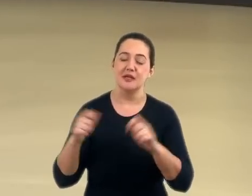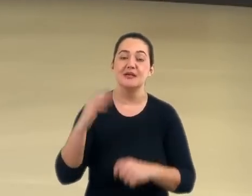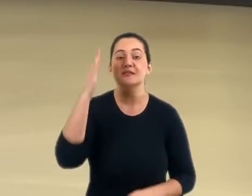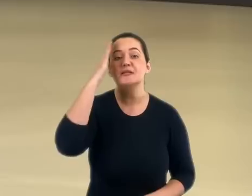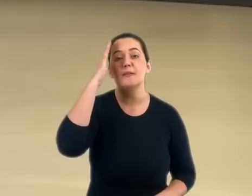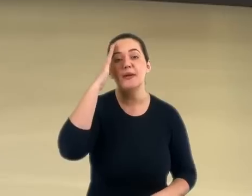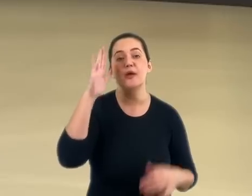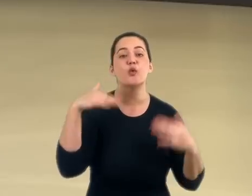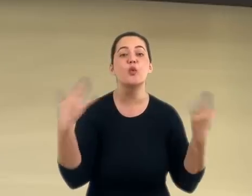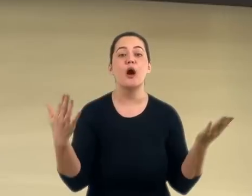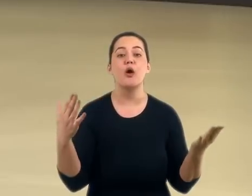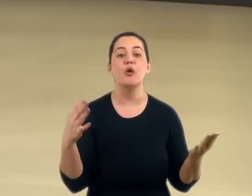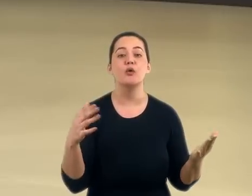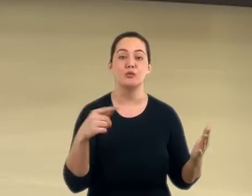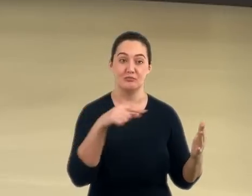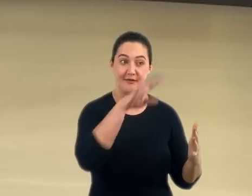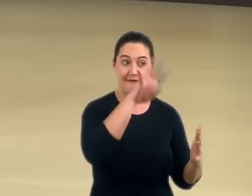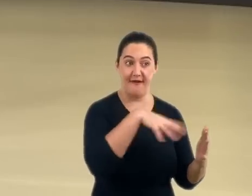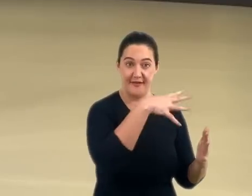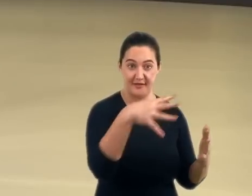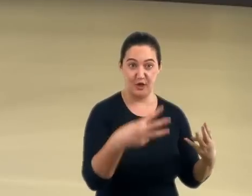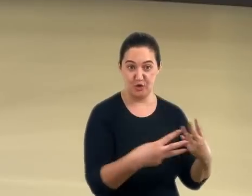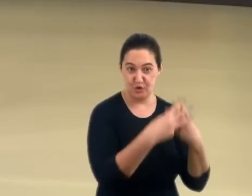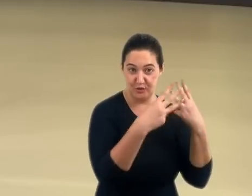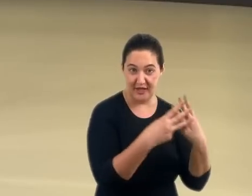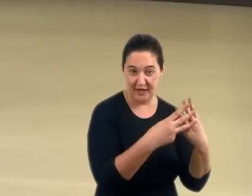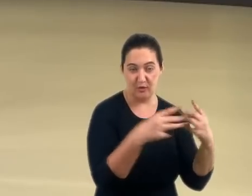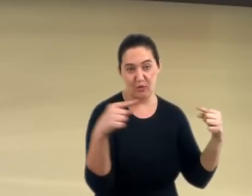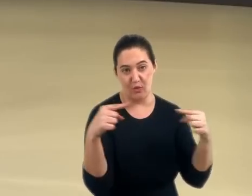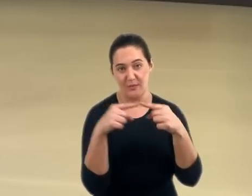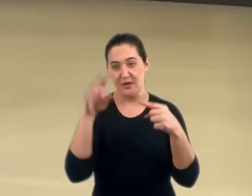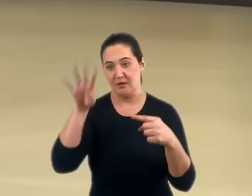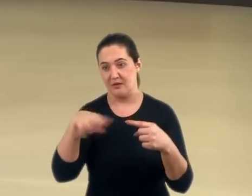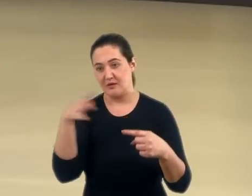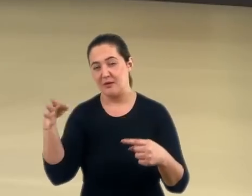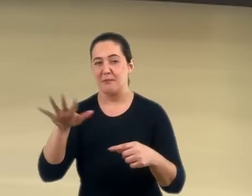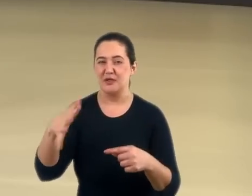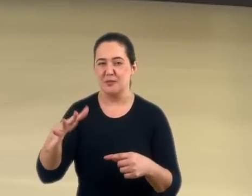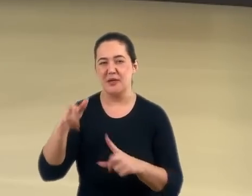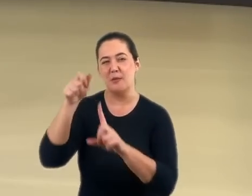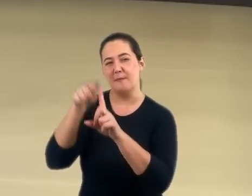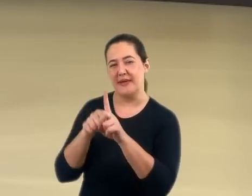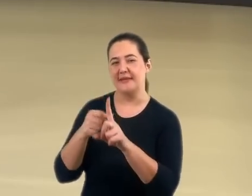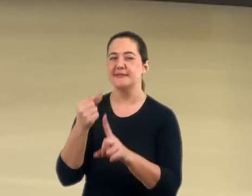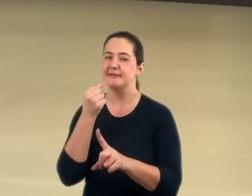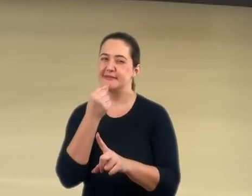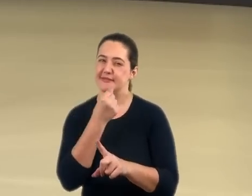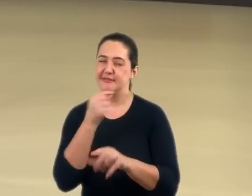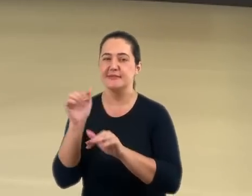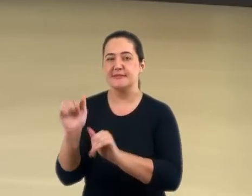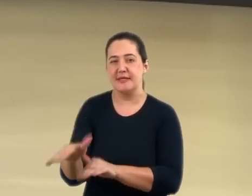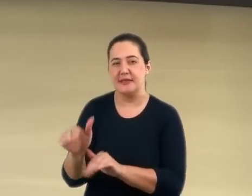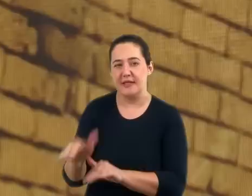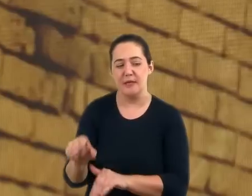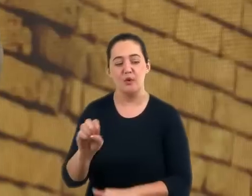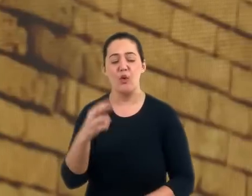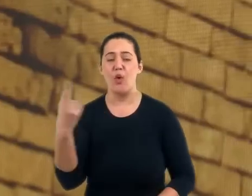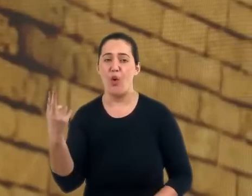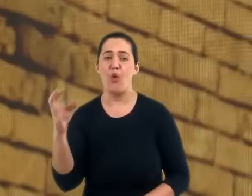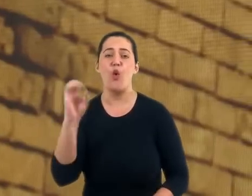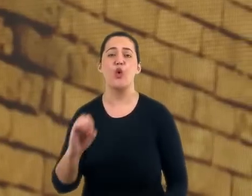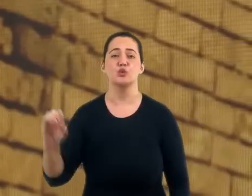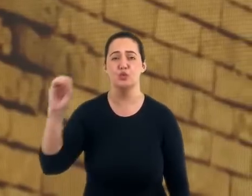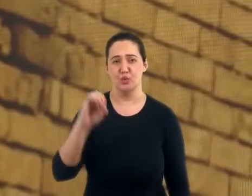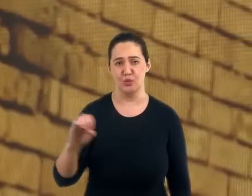dia judaico no calendário atual nos meses de setembro ou outubro aproximadamente. E no ano